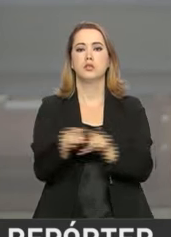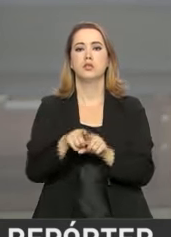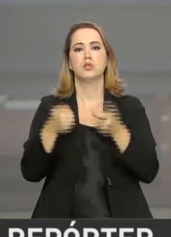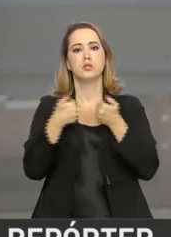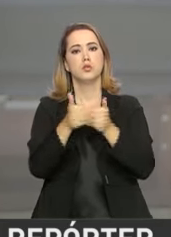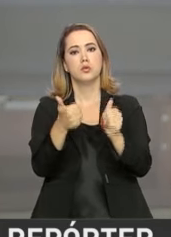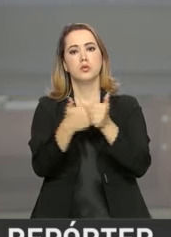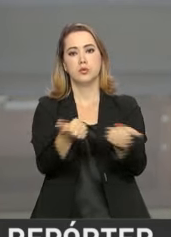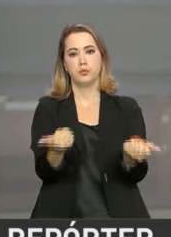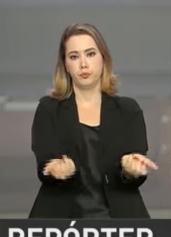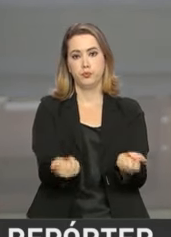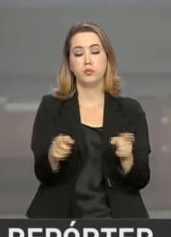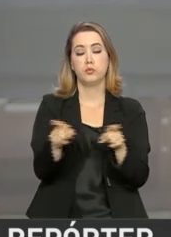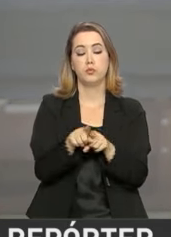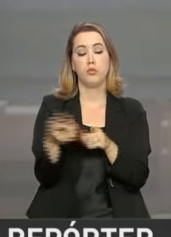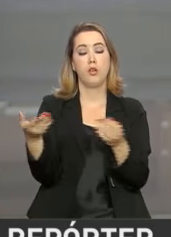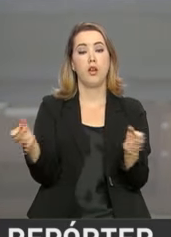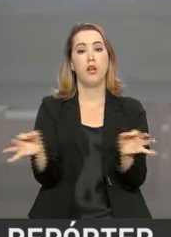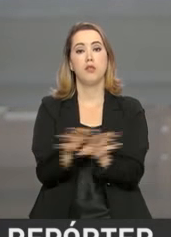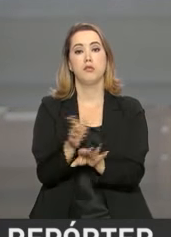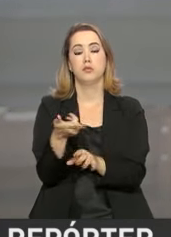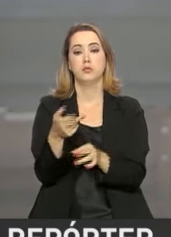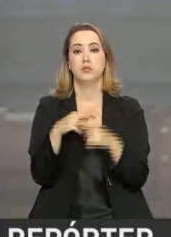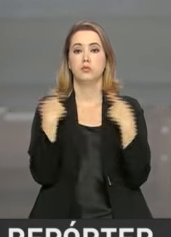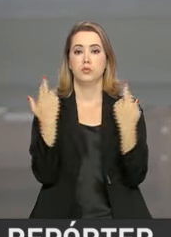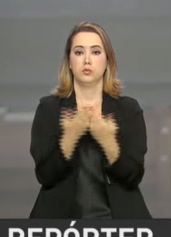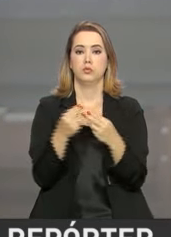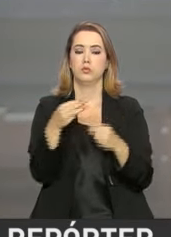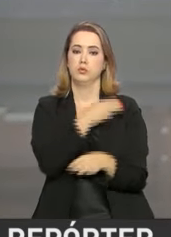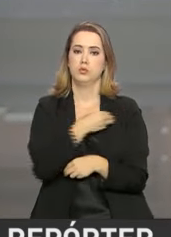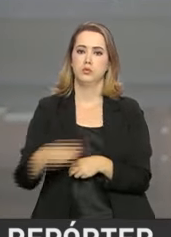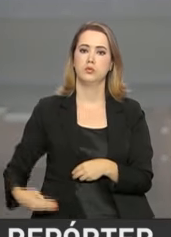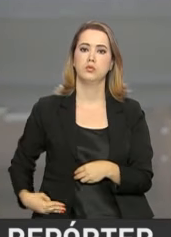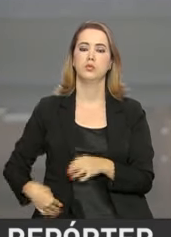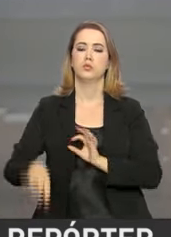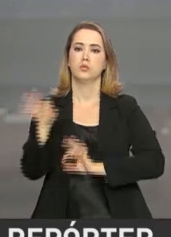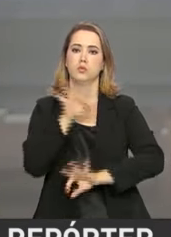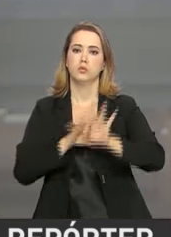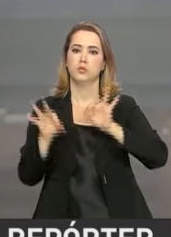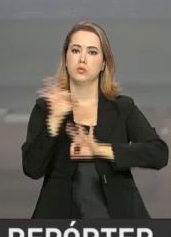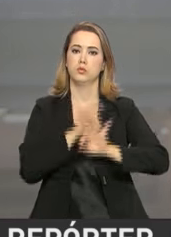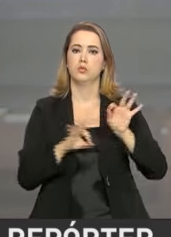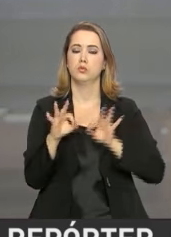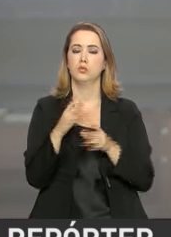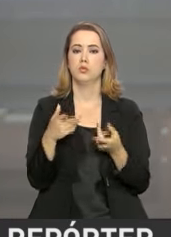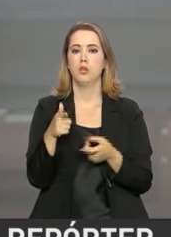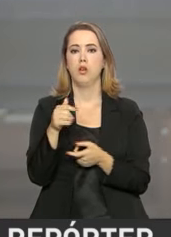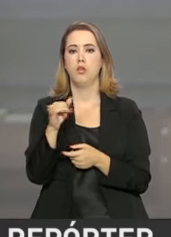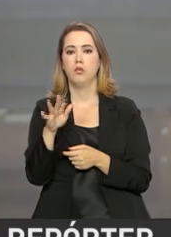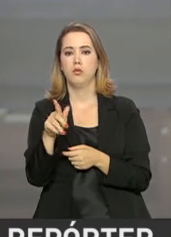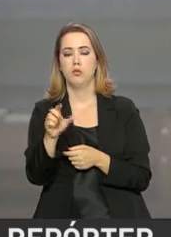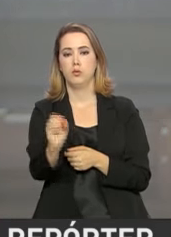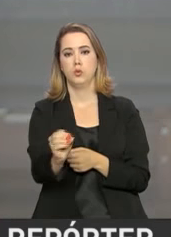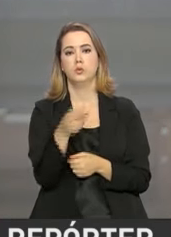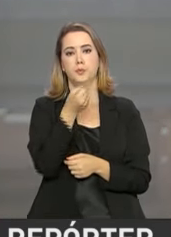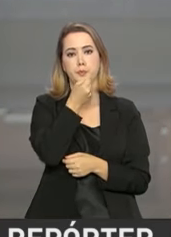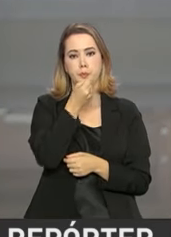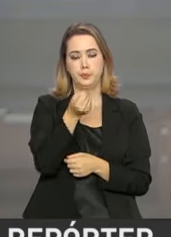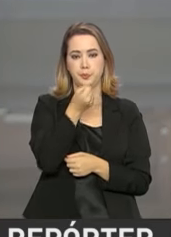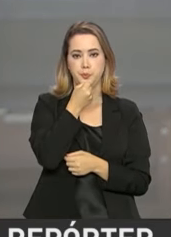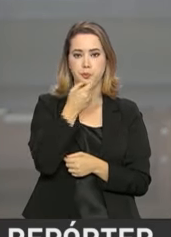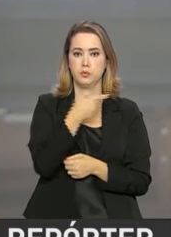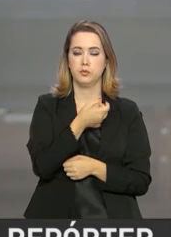mobilidade urbana. Ao final da reunião, o ministro do Planejamento, Desenvolvimento e Gestão, Diogo Oliveira, vai conversar com os